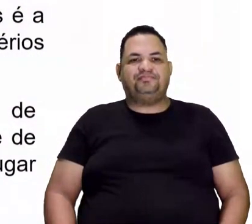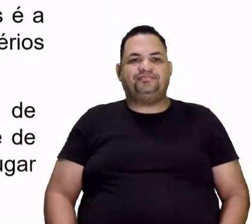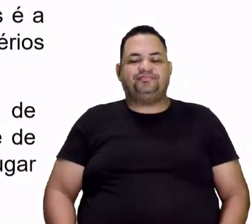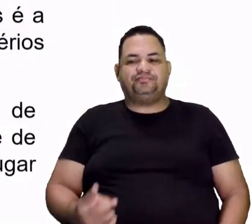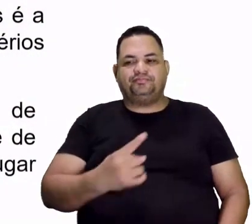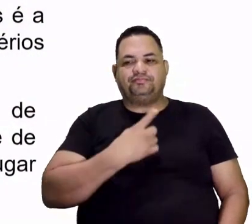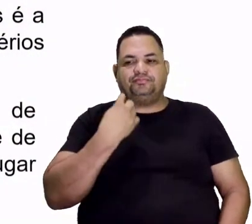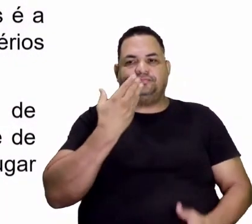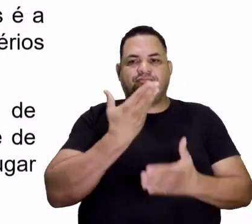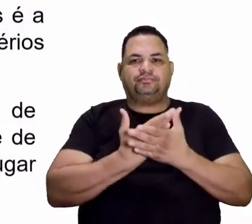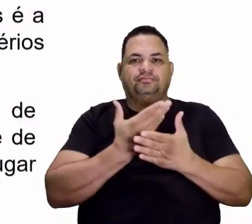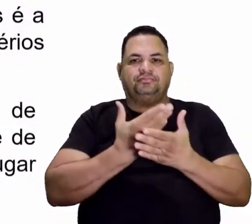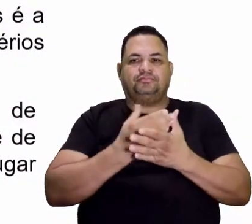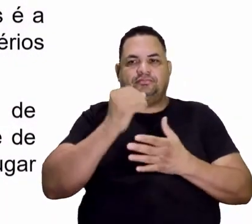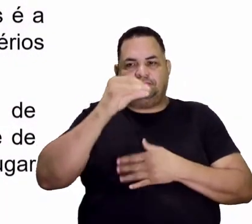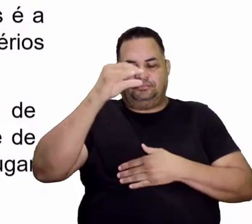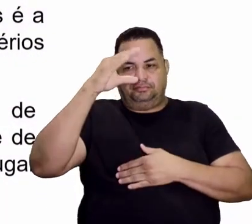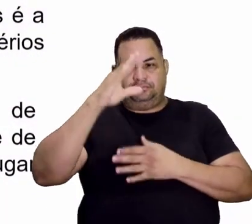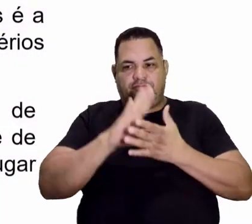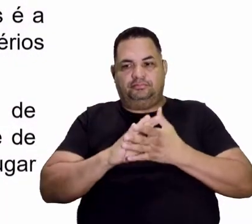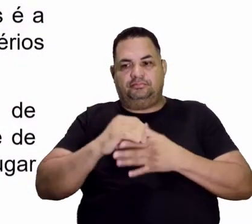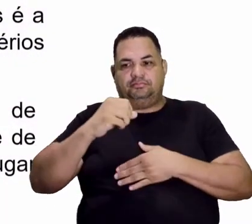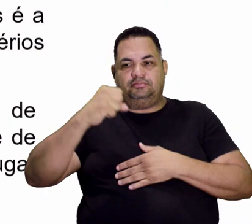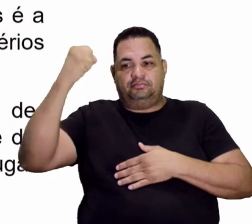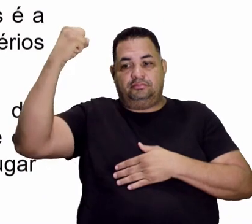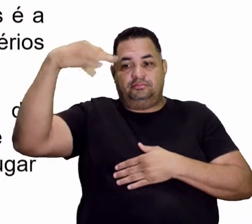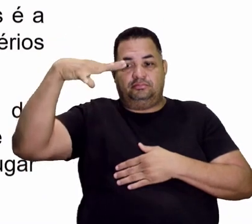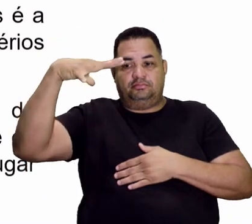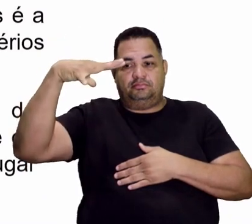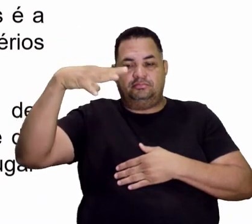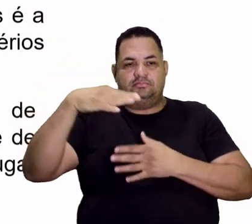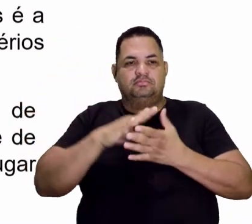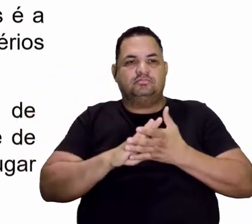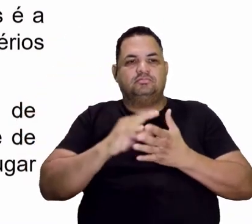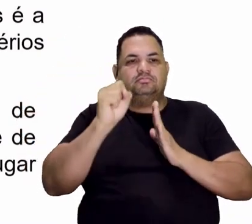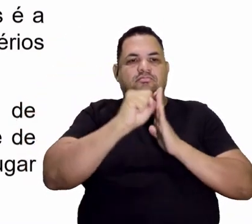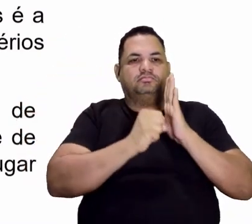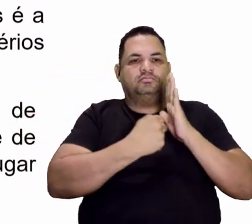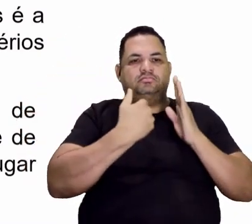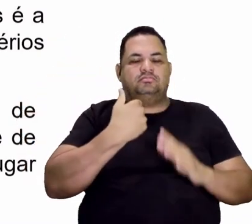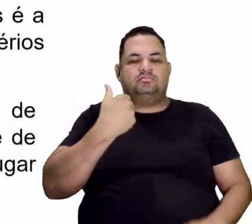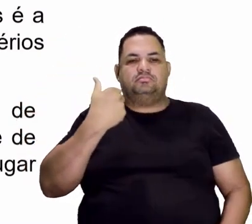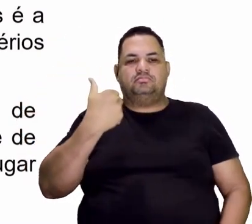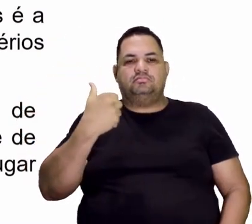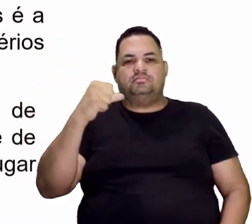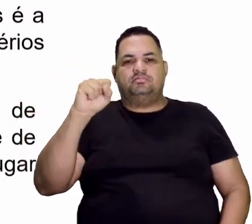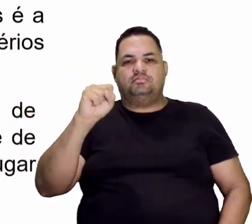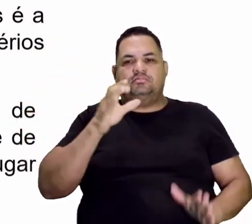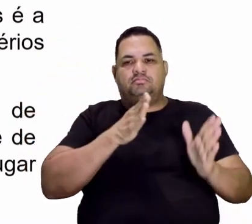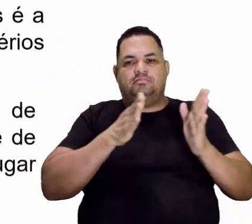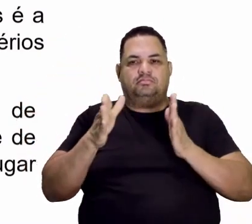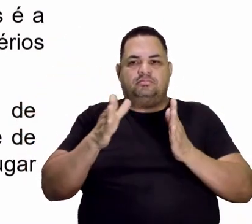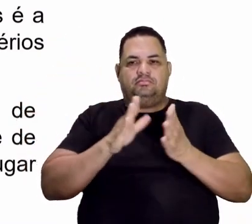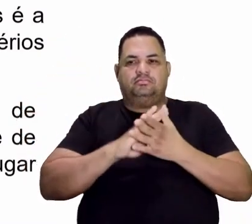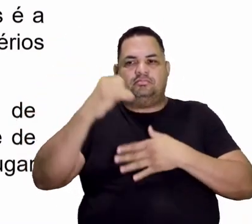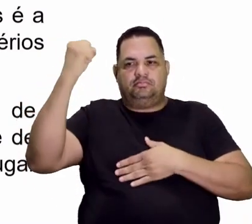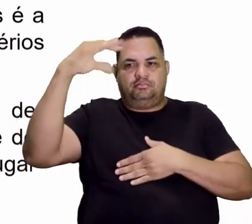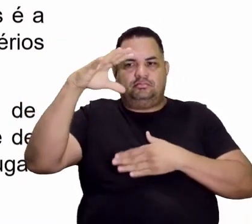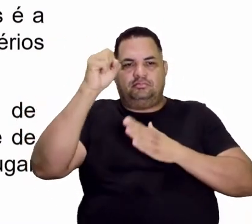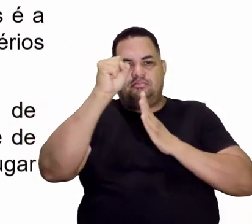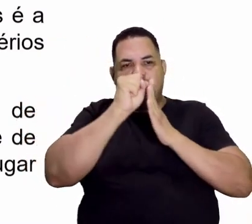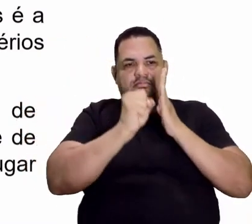Nós vimos sobre o conhecimento, o que é o iluminismo, tá? Lá no século XVIII, período conhecido como